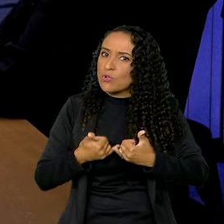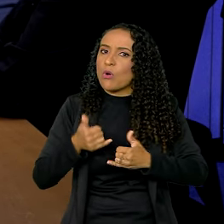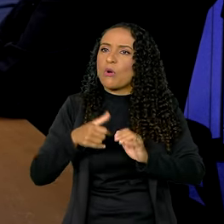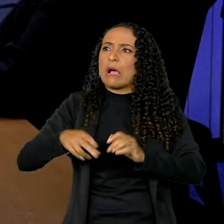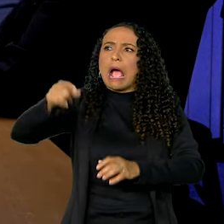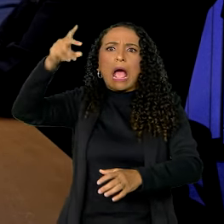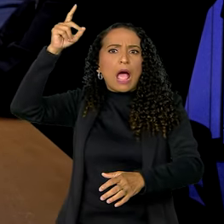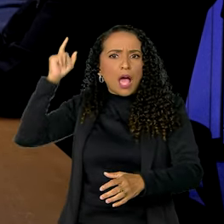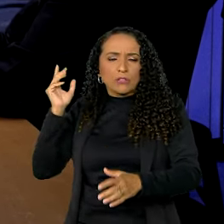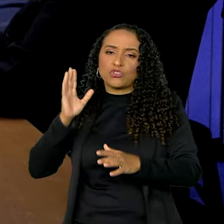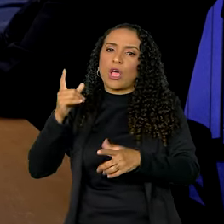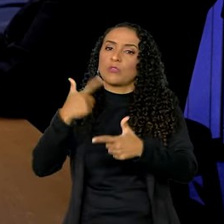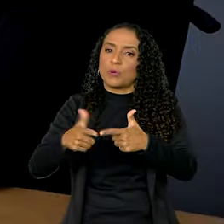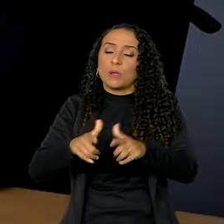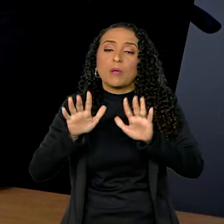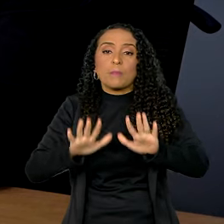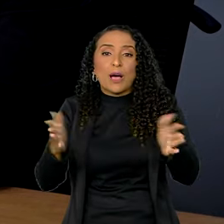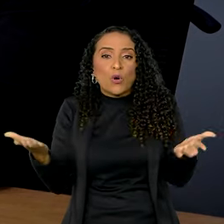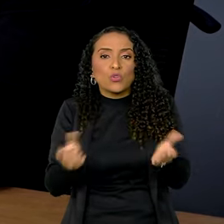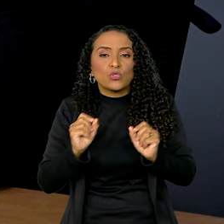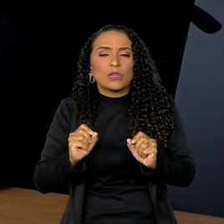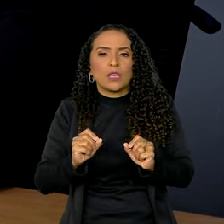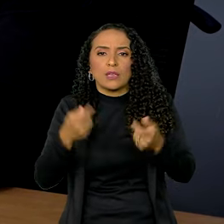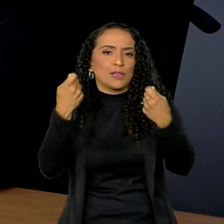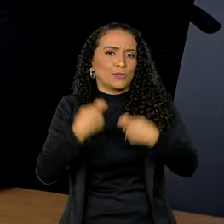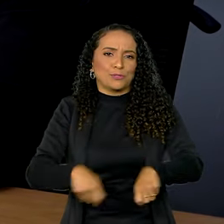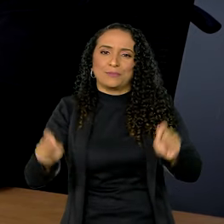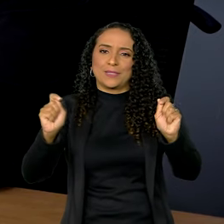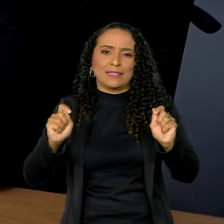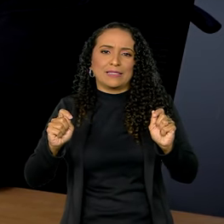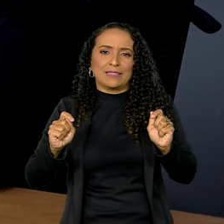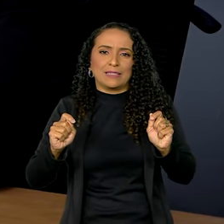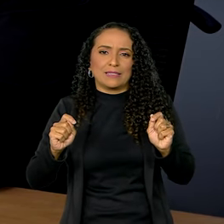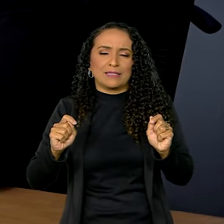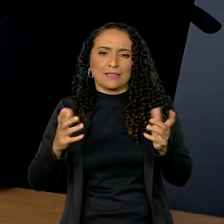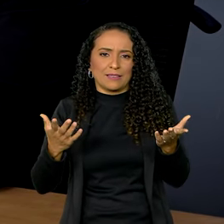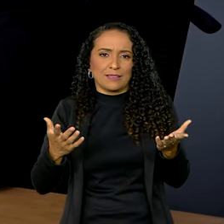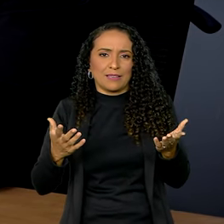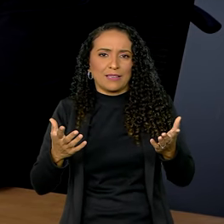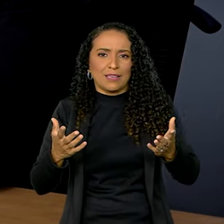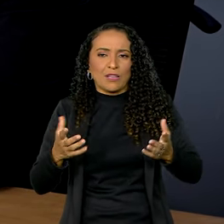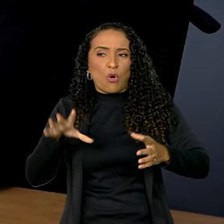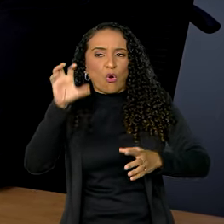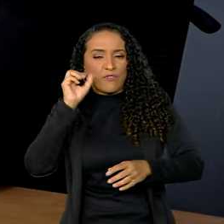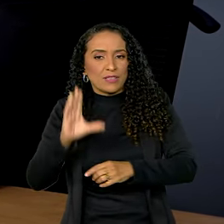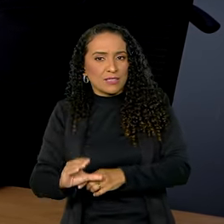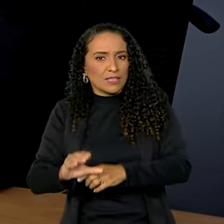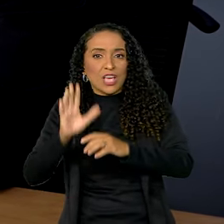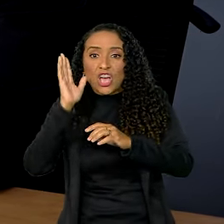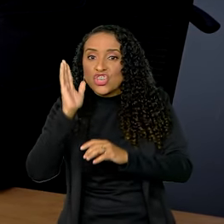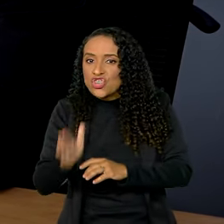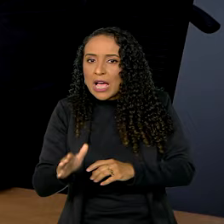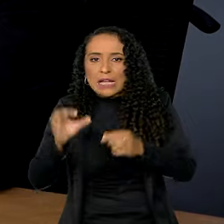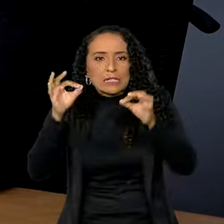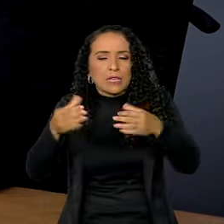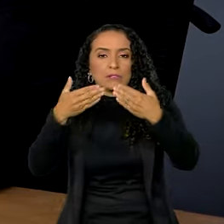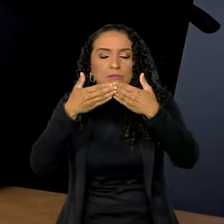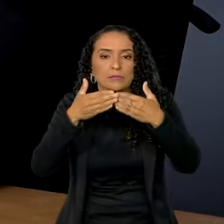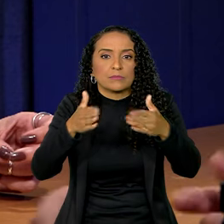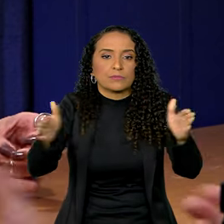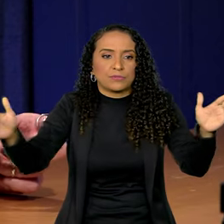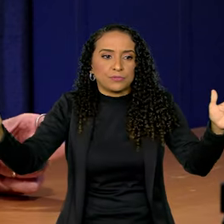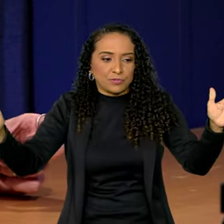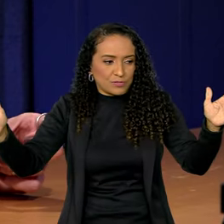sobre todos esses problemas mas hoje em dia o que eu digo é nem precisa mais nem chegar até lá e ouvir a ciência abre a janela